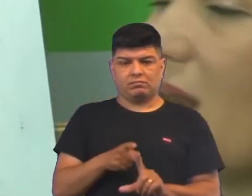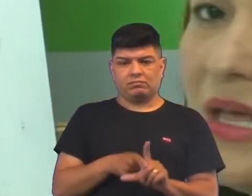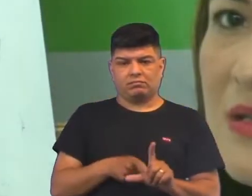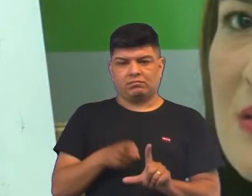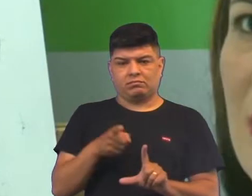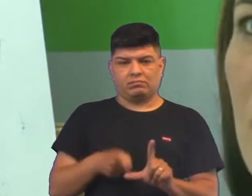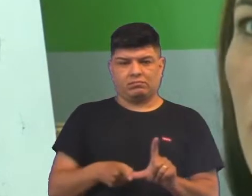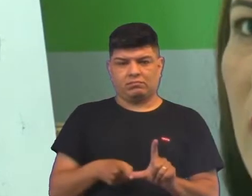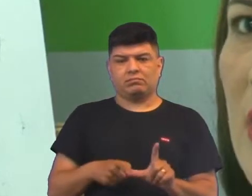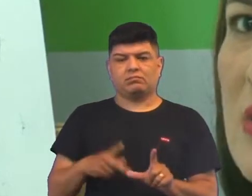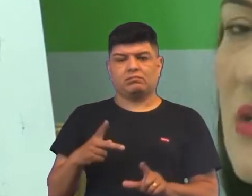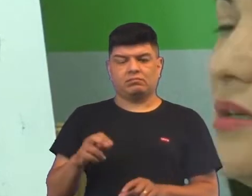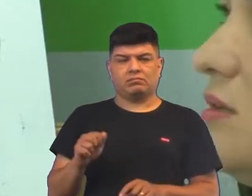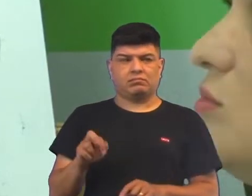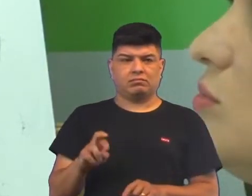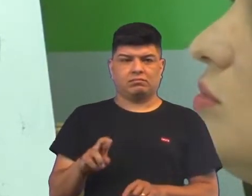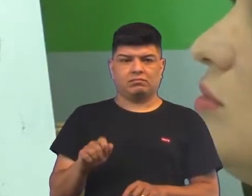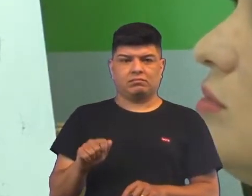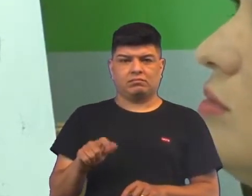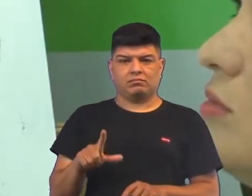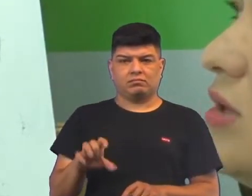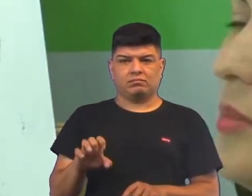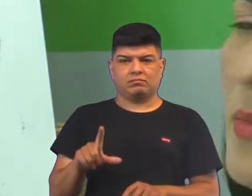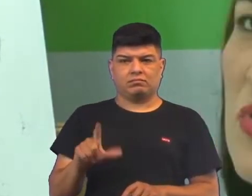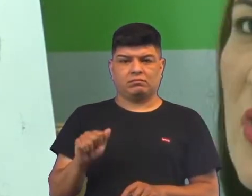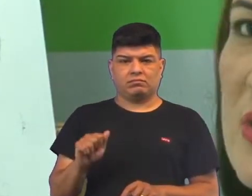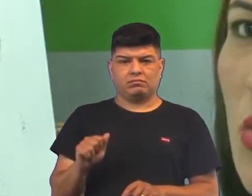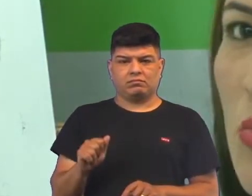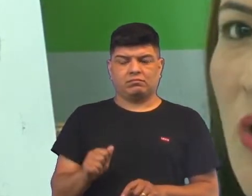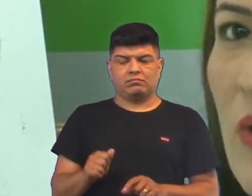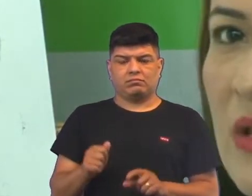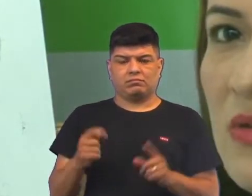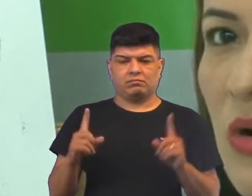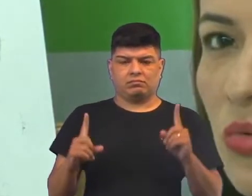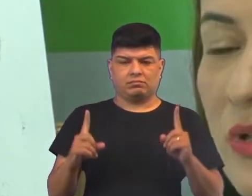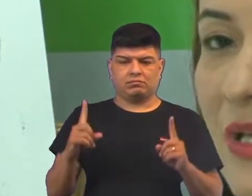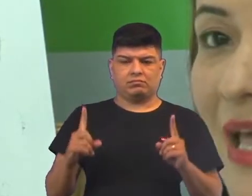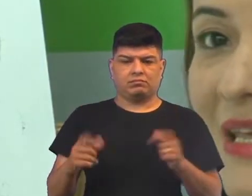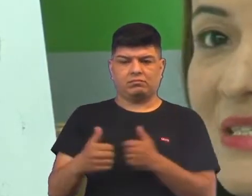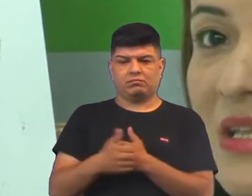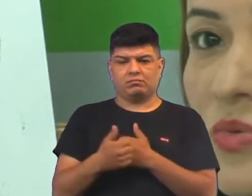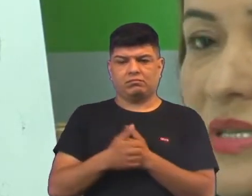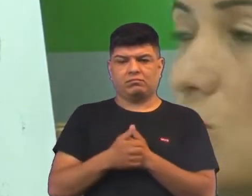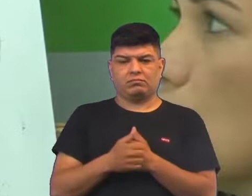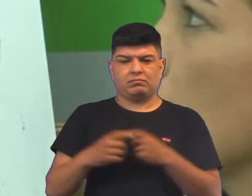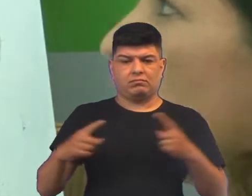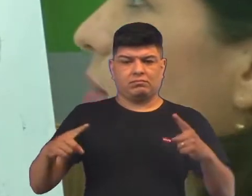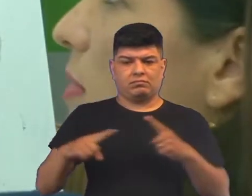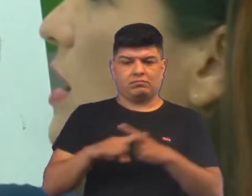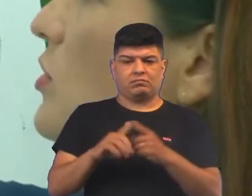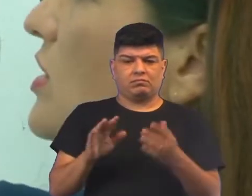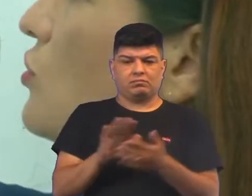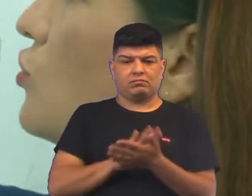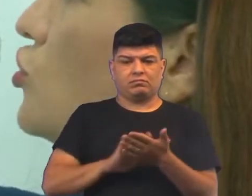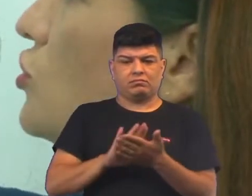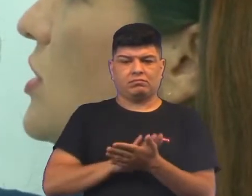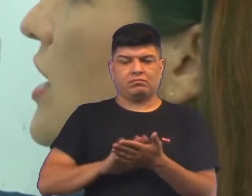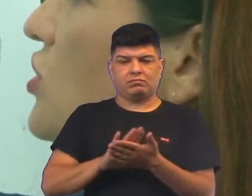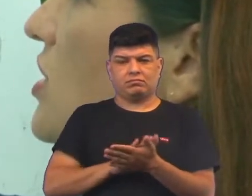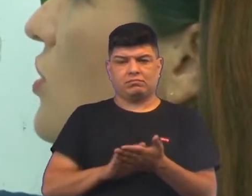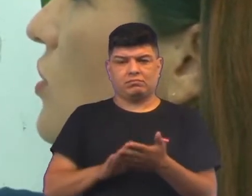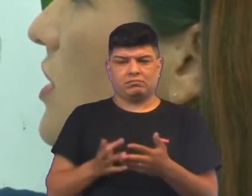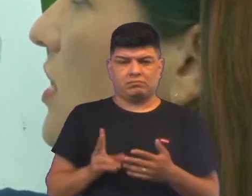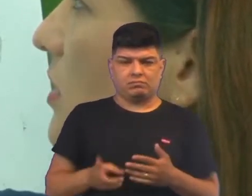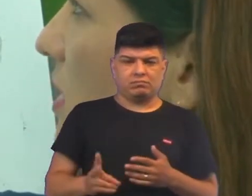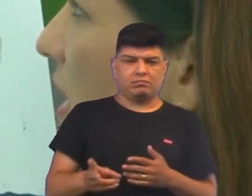são paralelas, porque elas andam na mesma direção, uma ao lado da outra, e elas não se cruzam. Mesmo dando